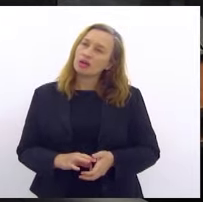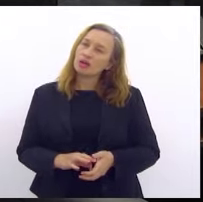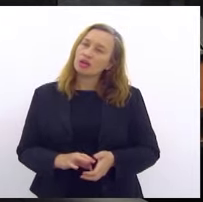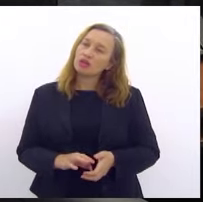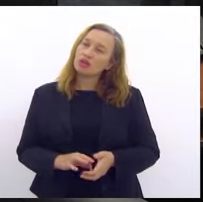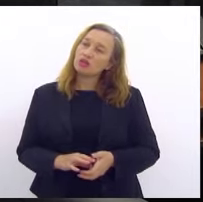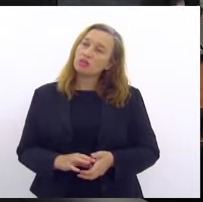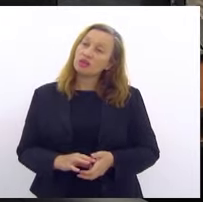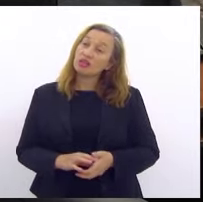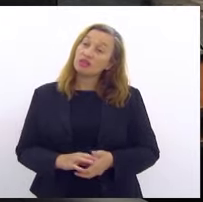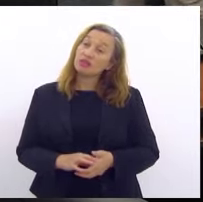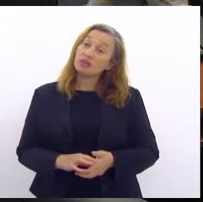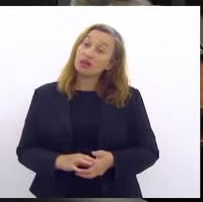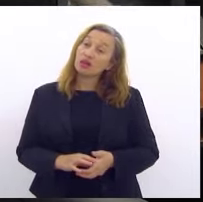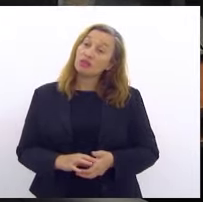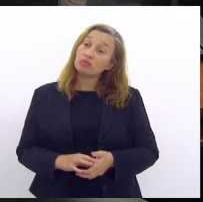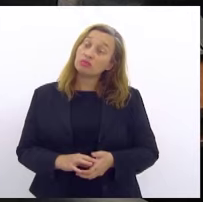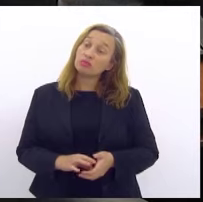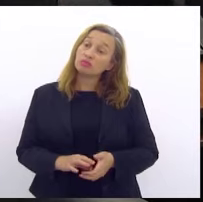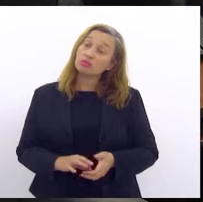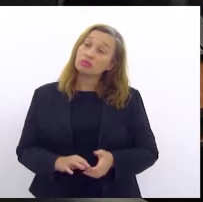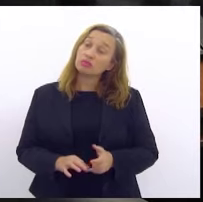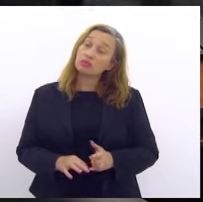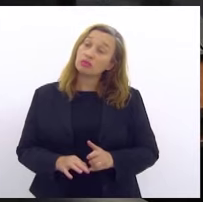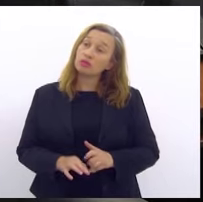Robson, qual era o número do PEC? O PEC era